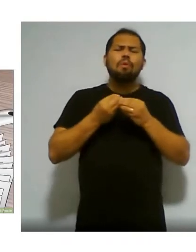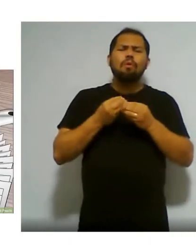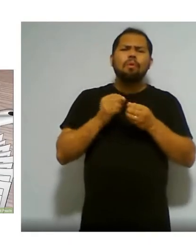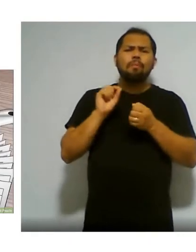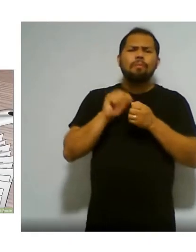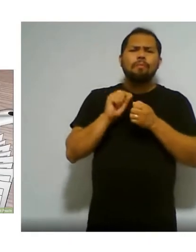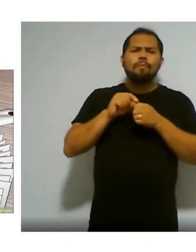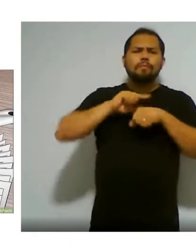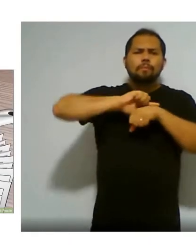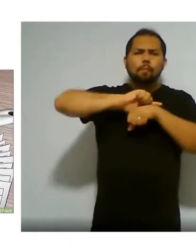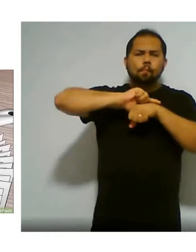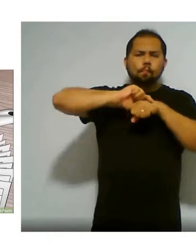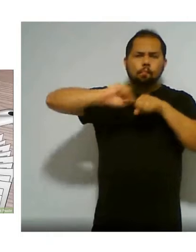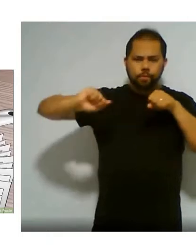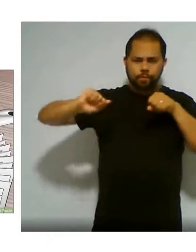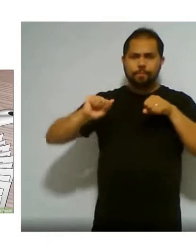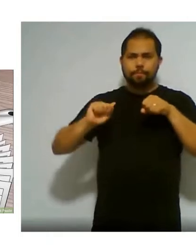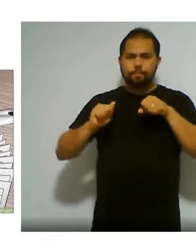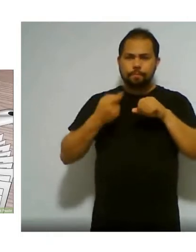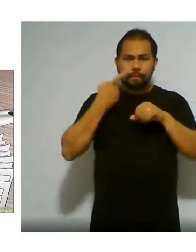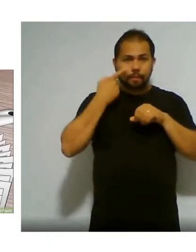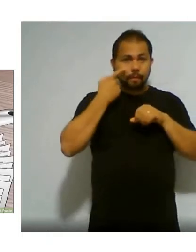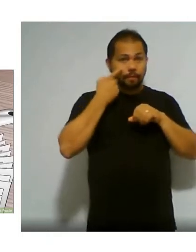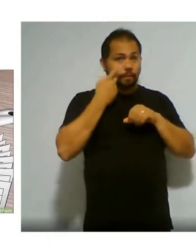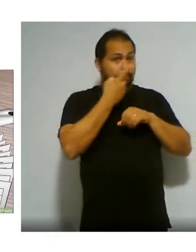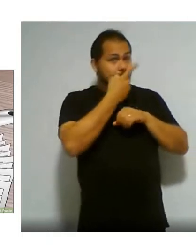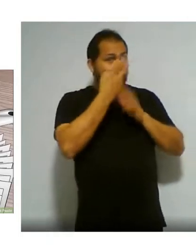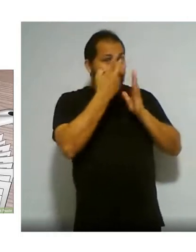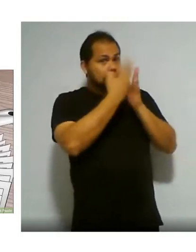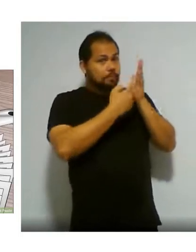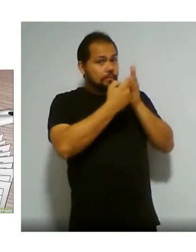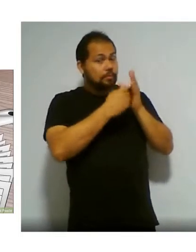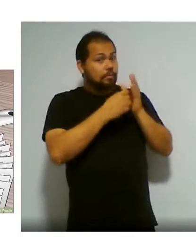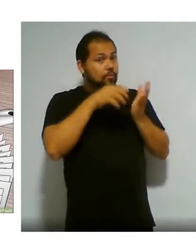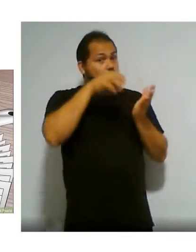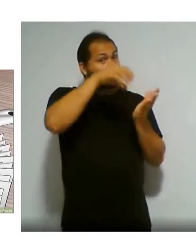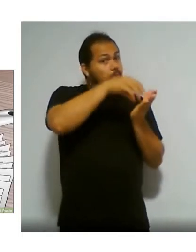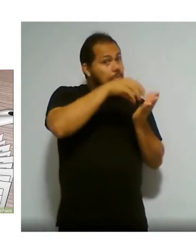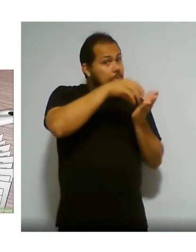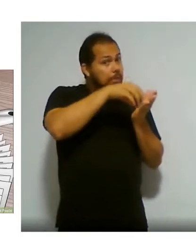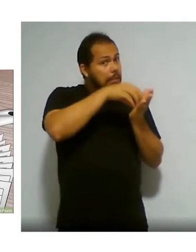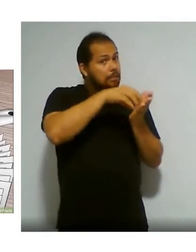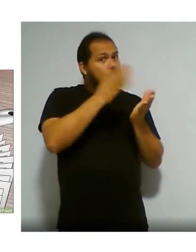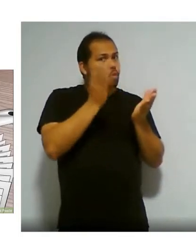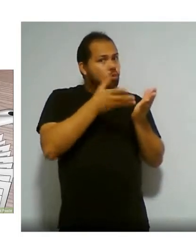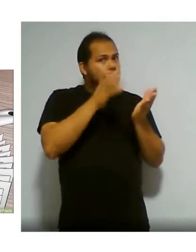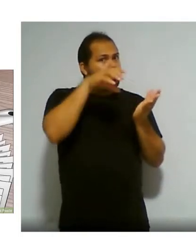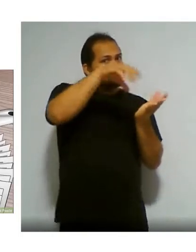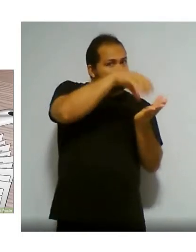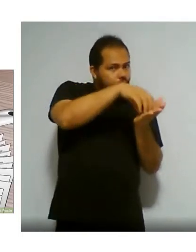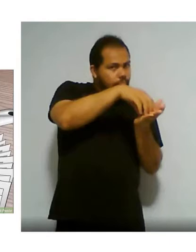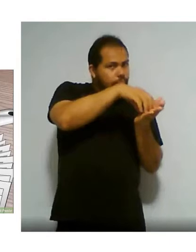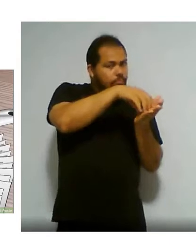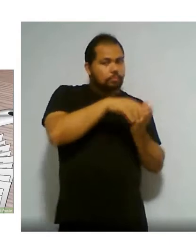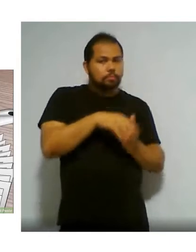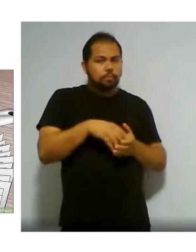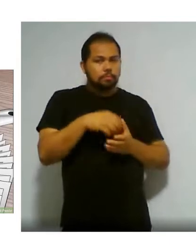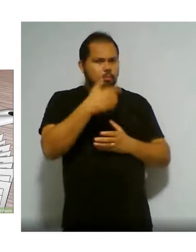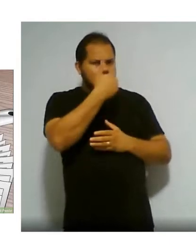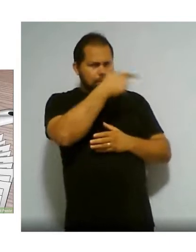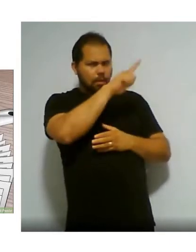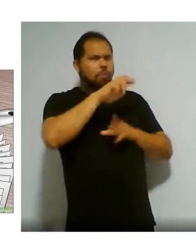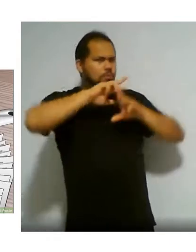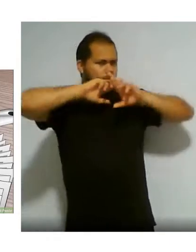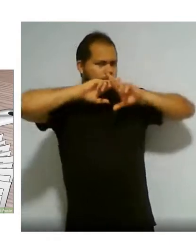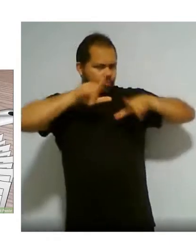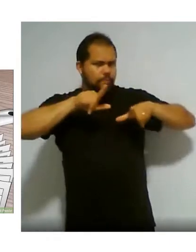Então, dá para ver pelo desenho aqui, ó, que tá vendo? O processador está encaixado na sua gaiola aqui, no seu espaço. Aqui é um outro tipo, diferente da do nosso